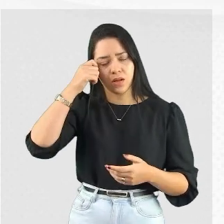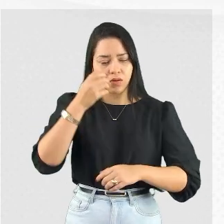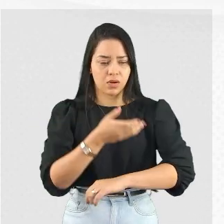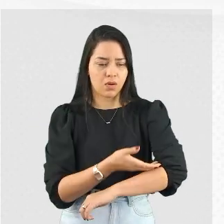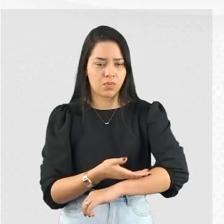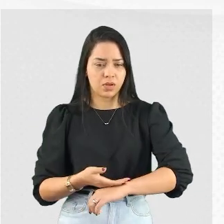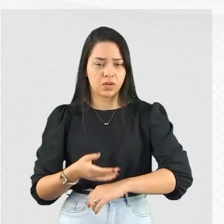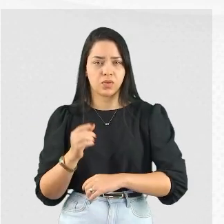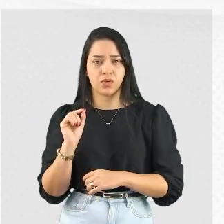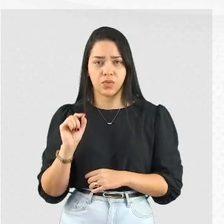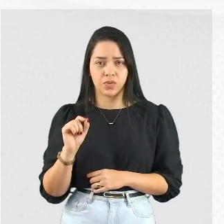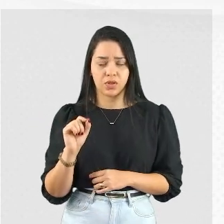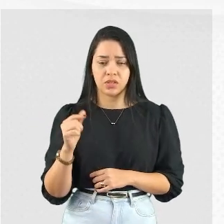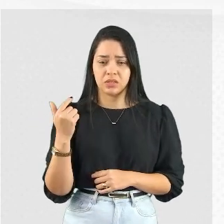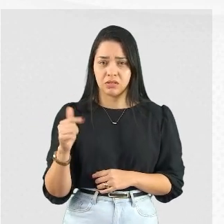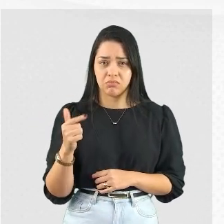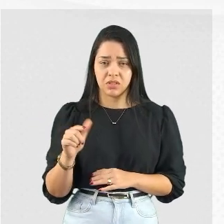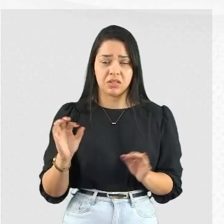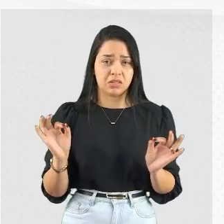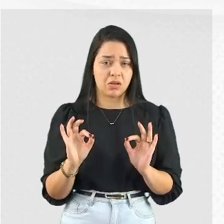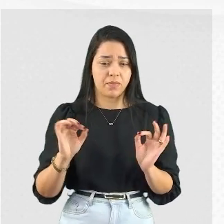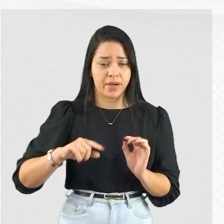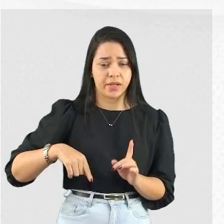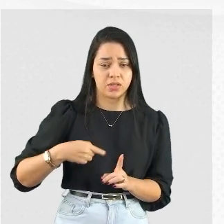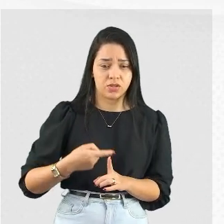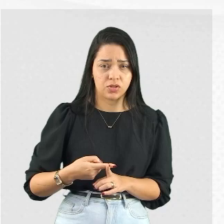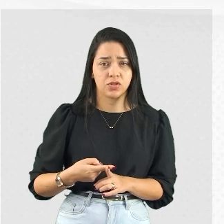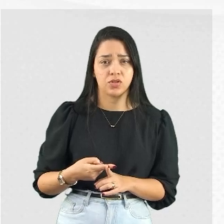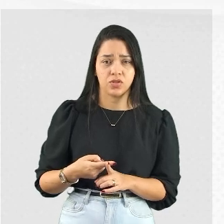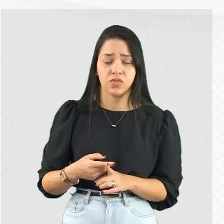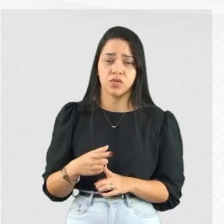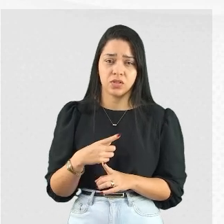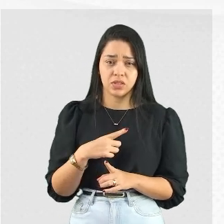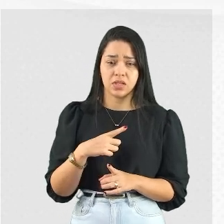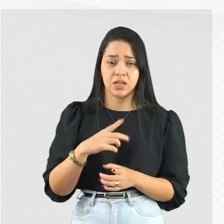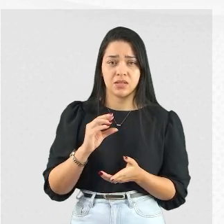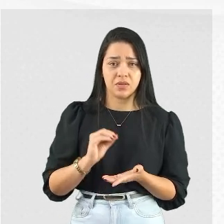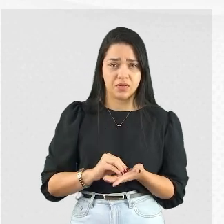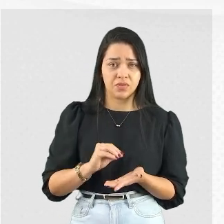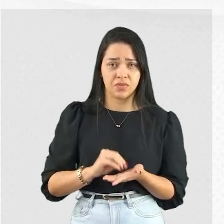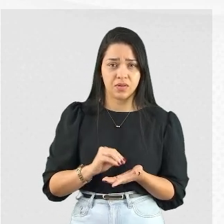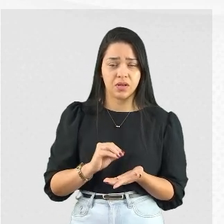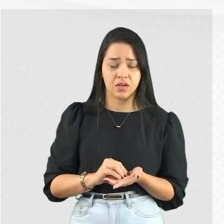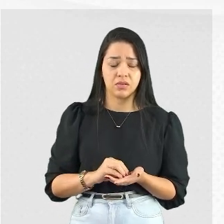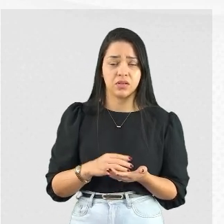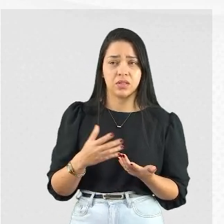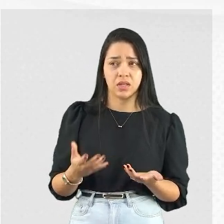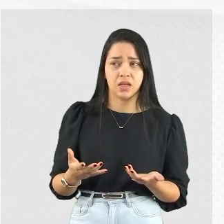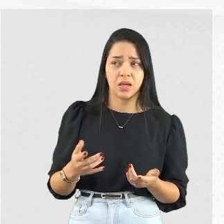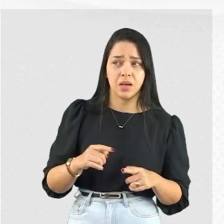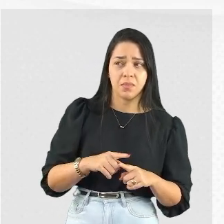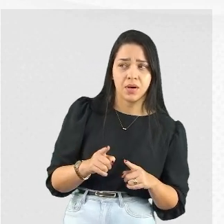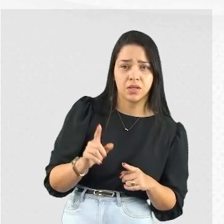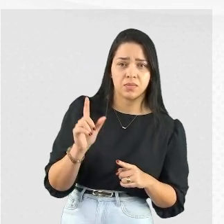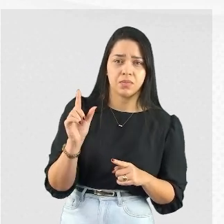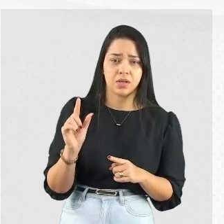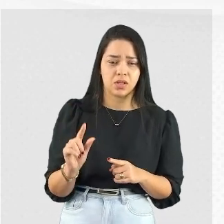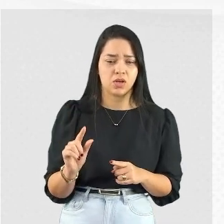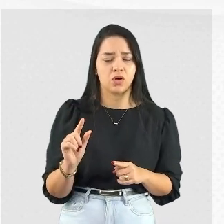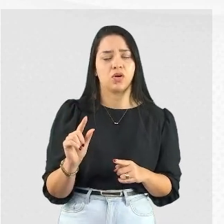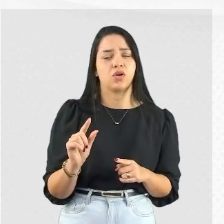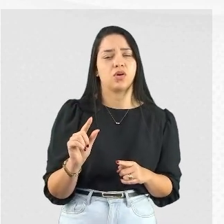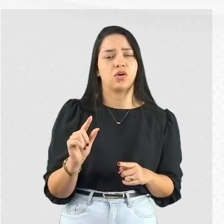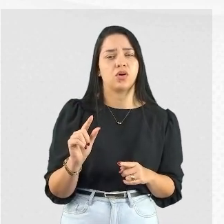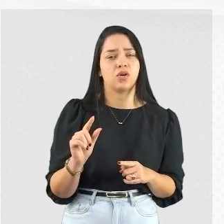onde o branco ele não tem nenhum gene aditivo aí, então tem essa ausência aí, não é ausência, mas uma menor